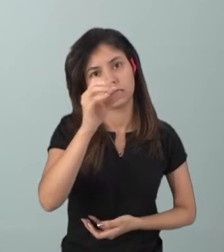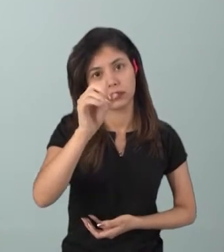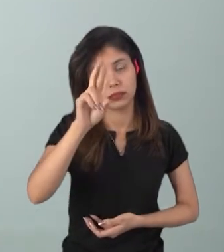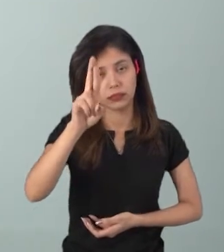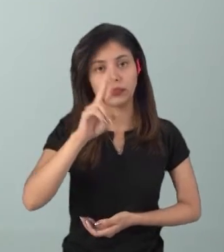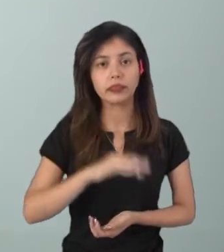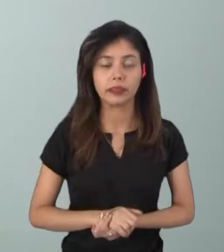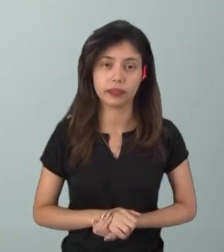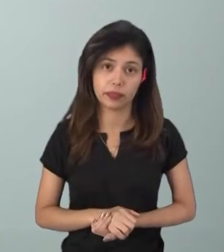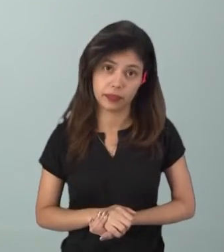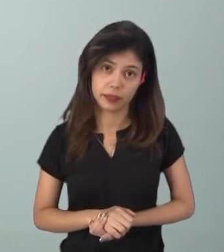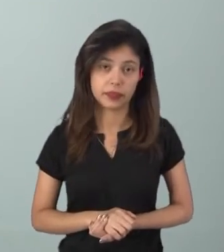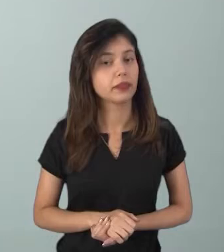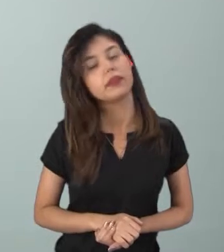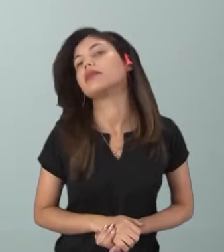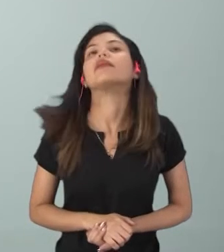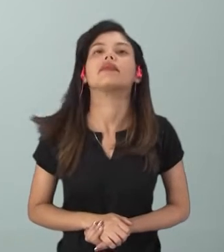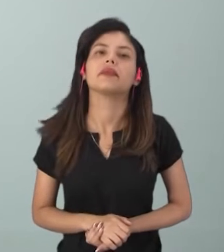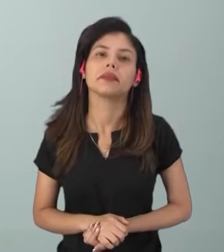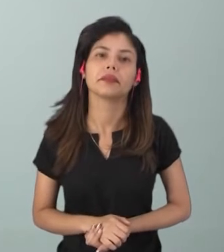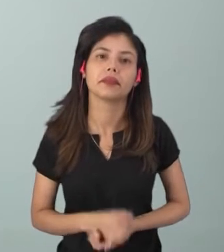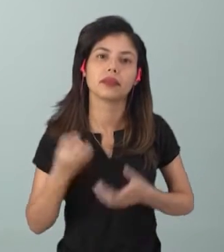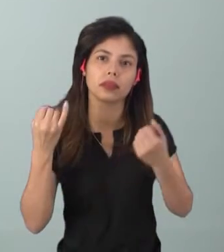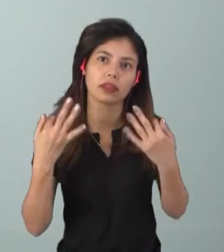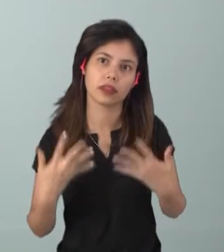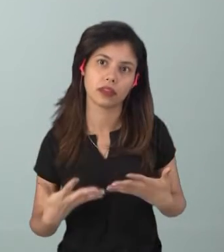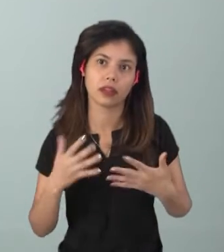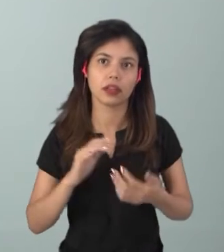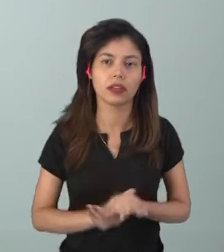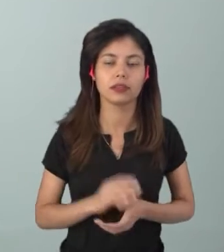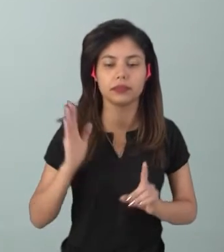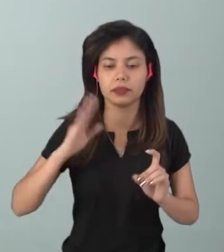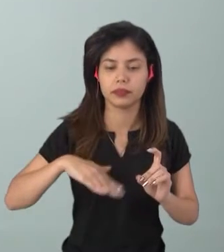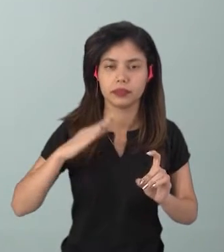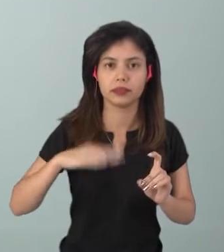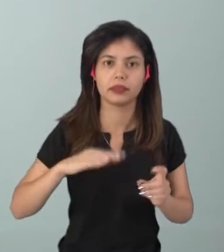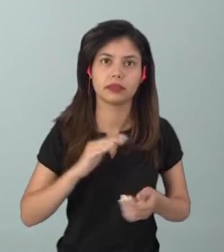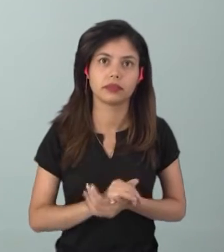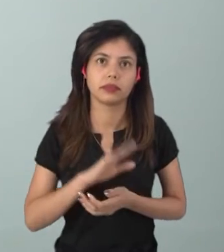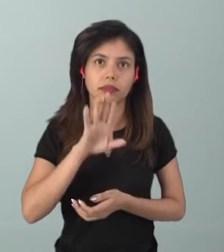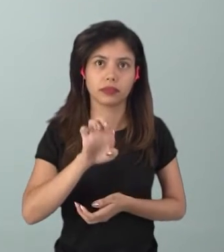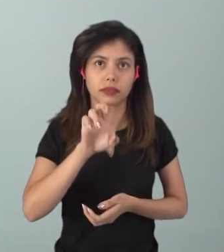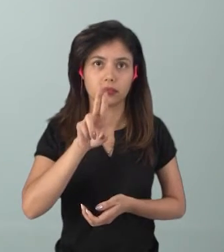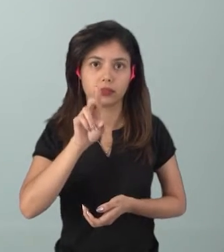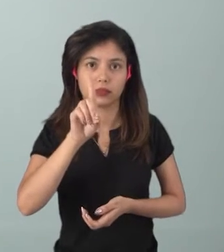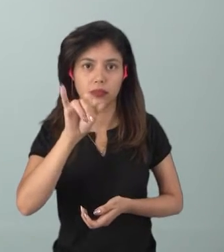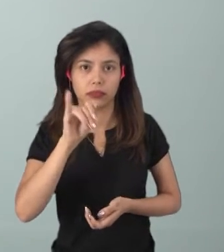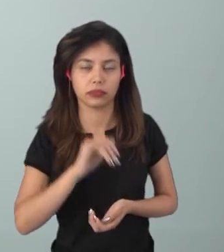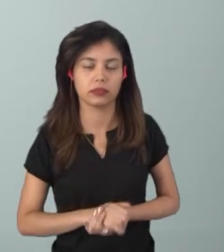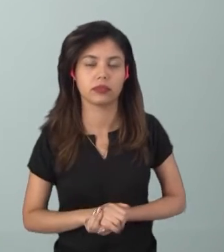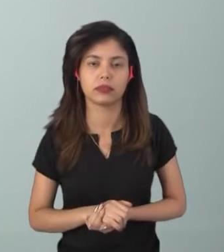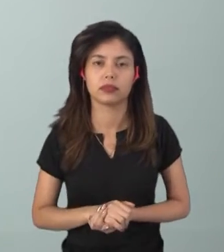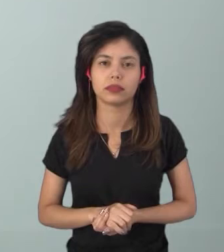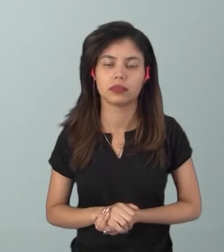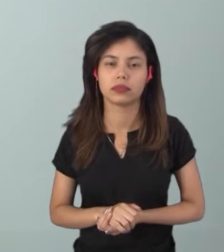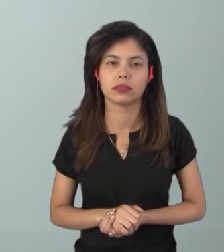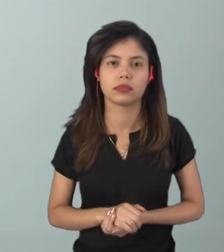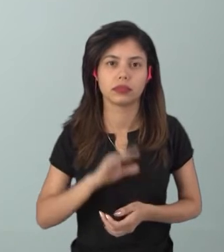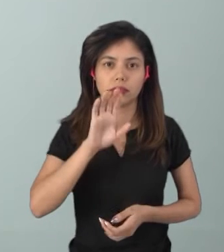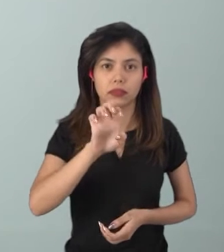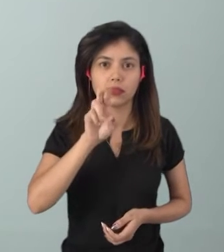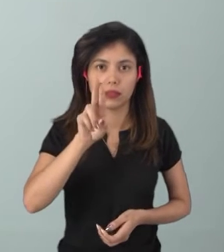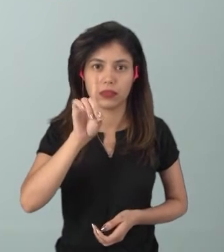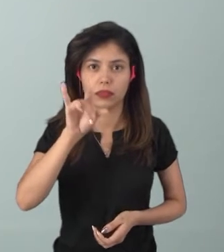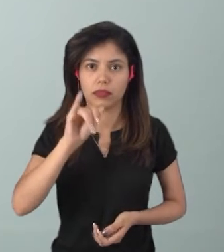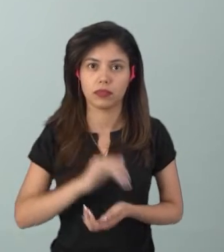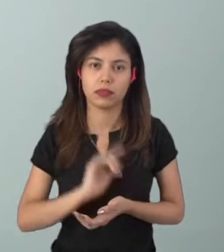seu pai, quem era? Que é citado na mitologia, né, Odin. Então, a maior divindade dos vikings é Odin,